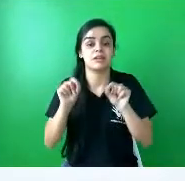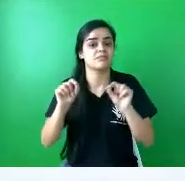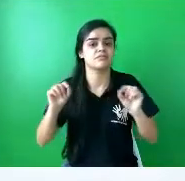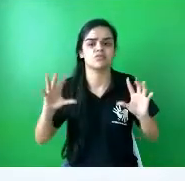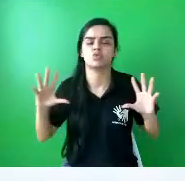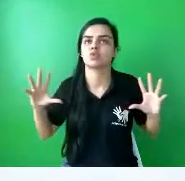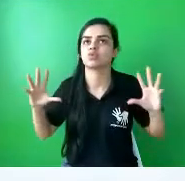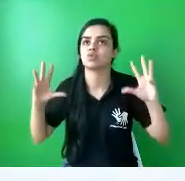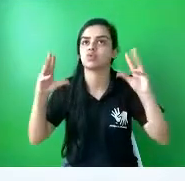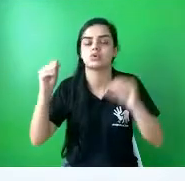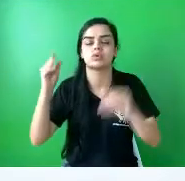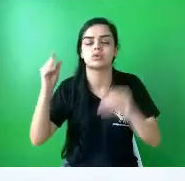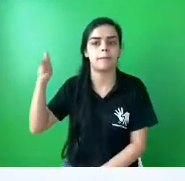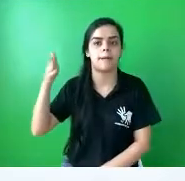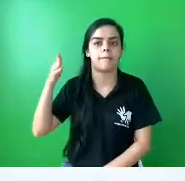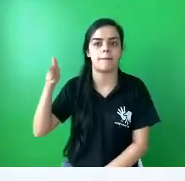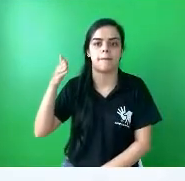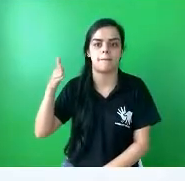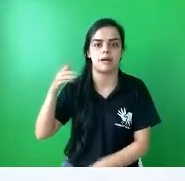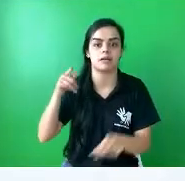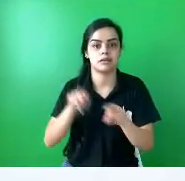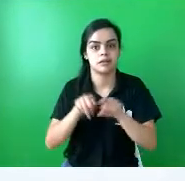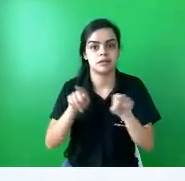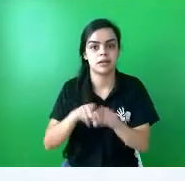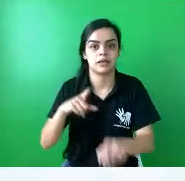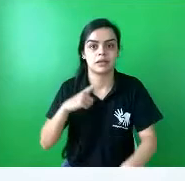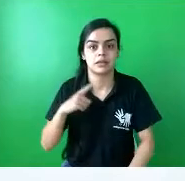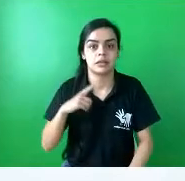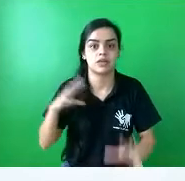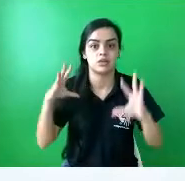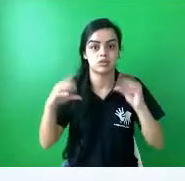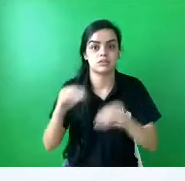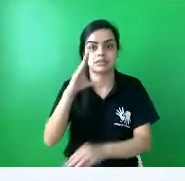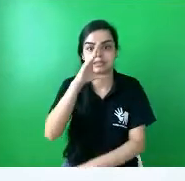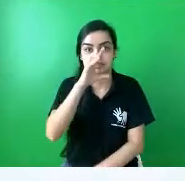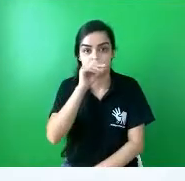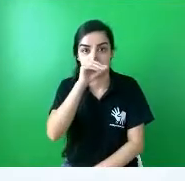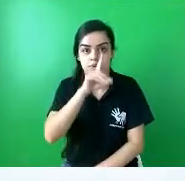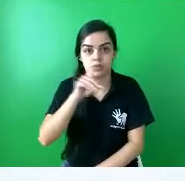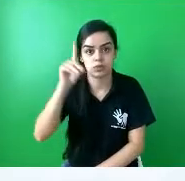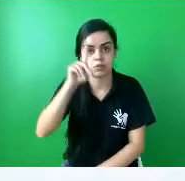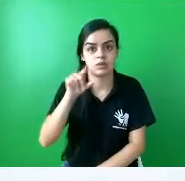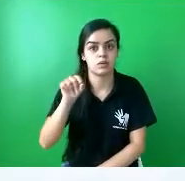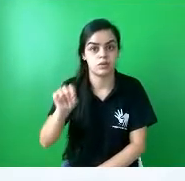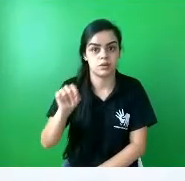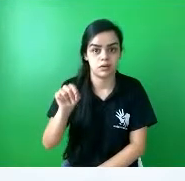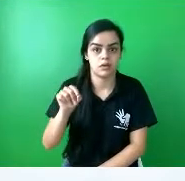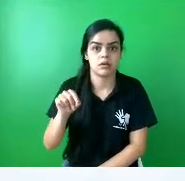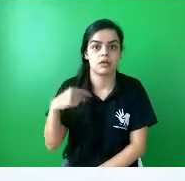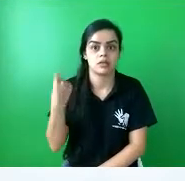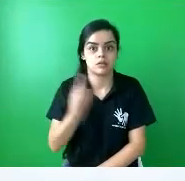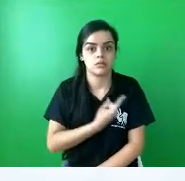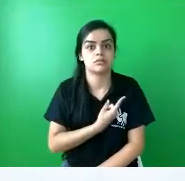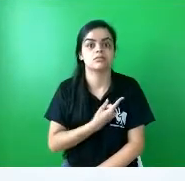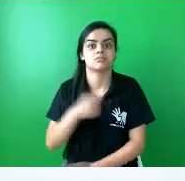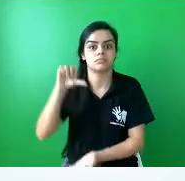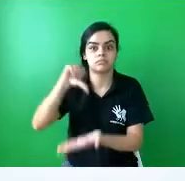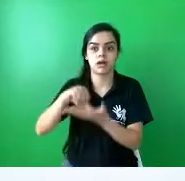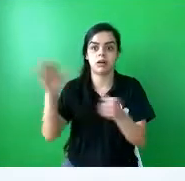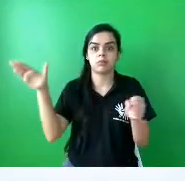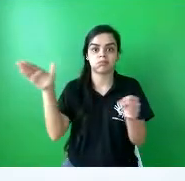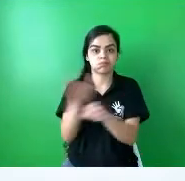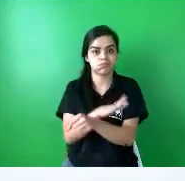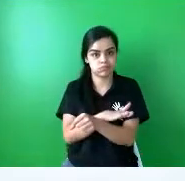né? É uma loucura, assim, você tem todo final de semana as nossas instalações lotadas,